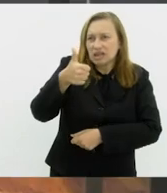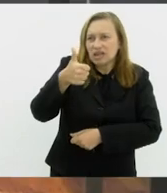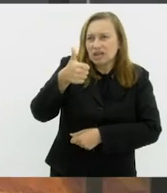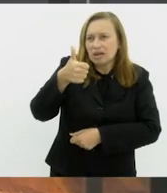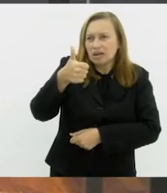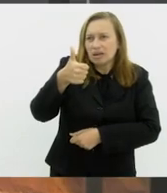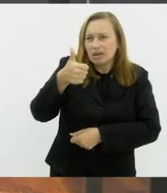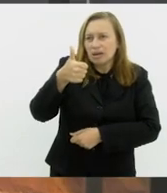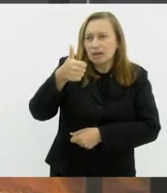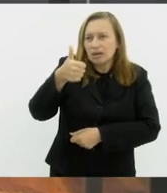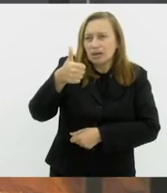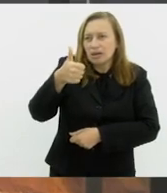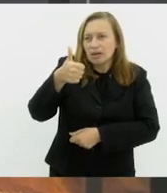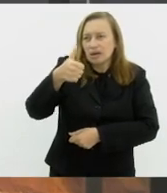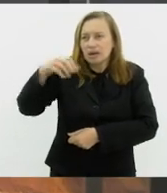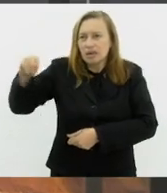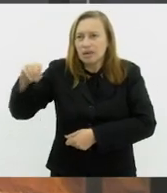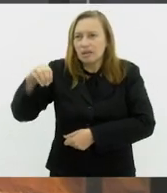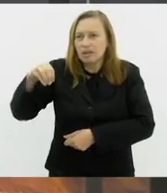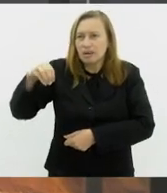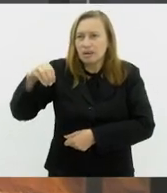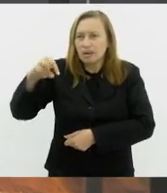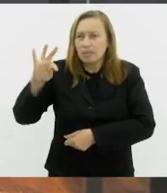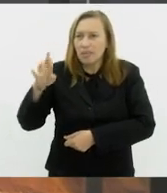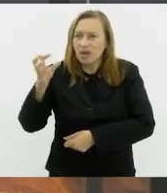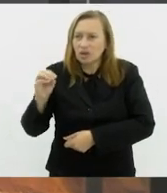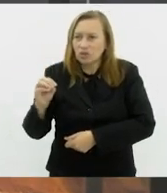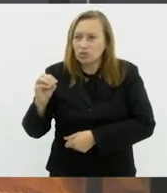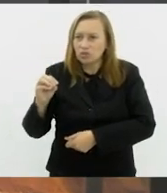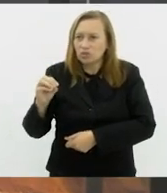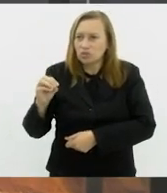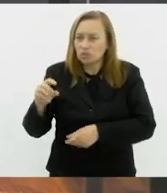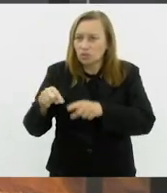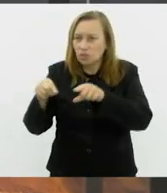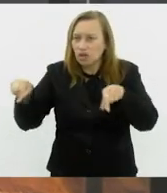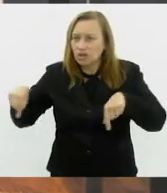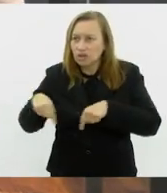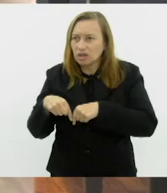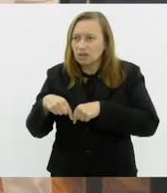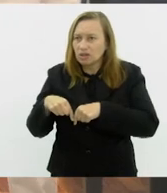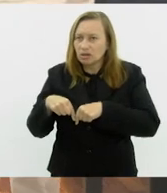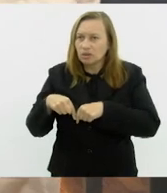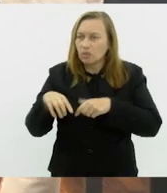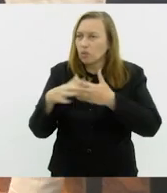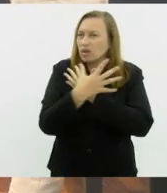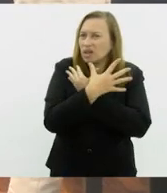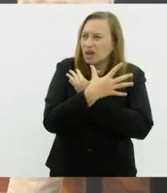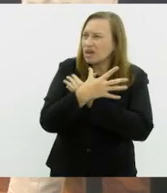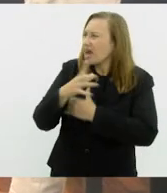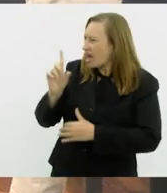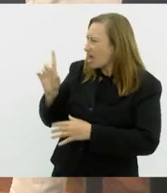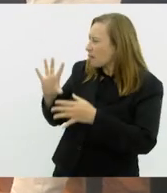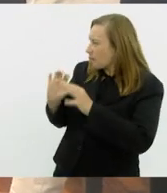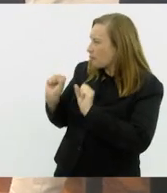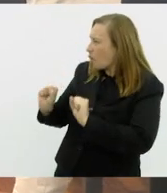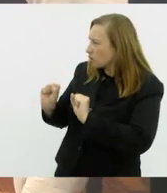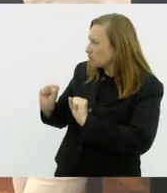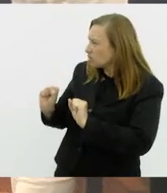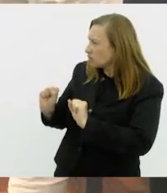quadrados, com 7 aeronaves. Será que isso é permitido? A ANAC está aqui, presente. Será que isso é